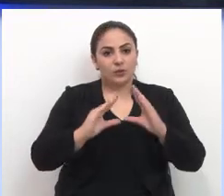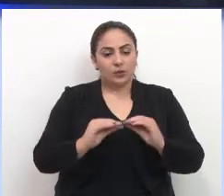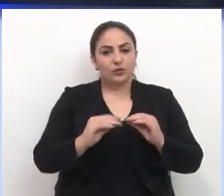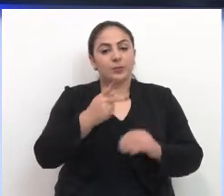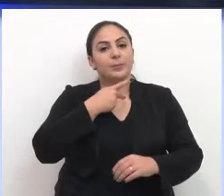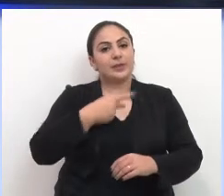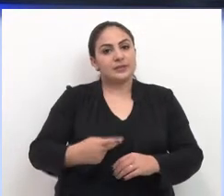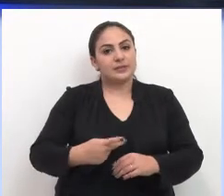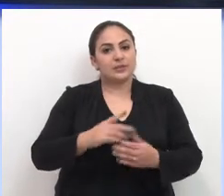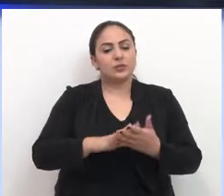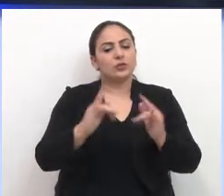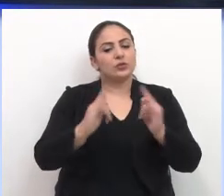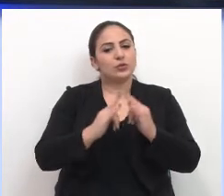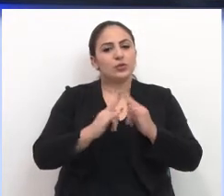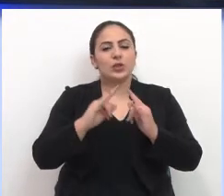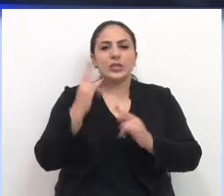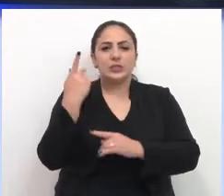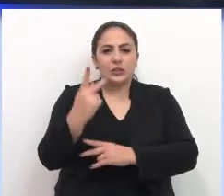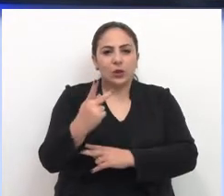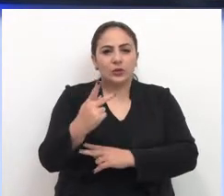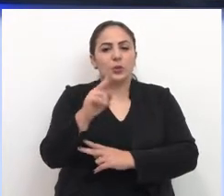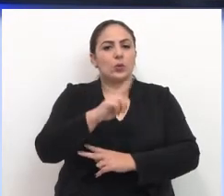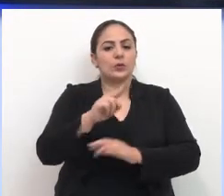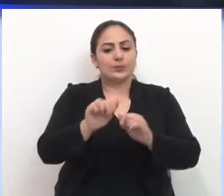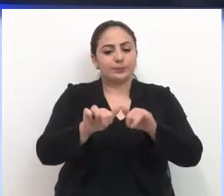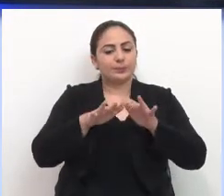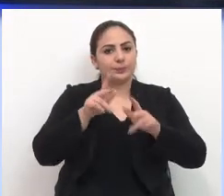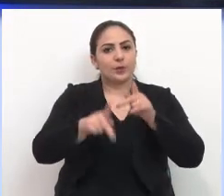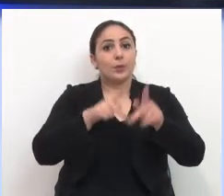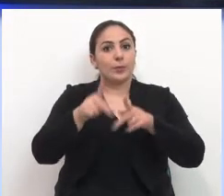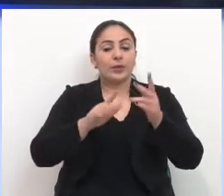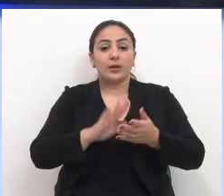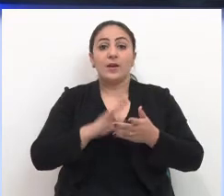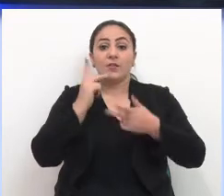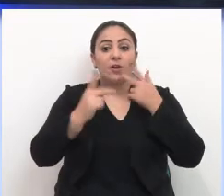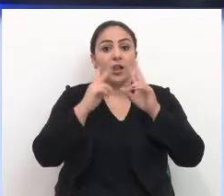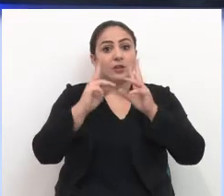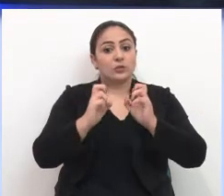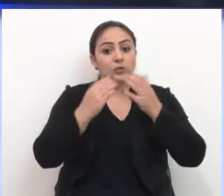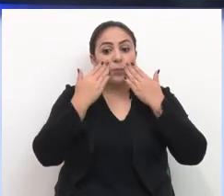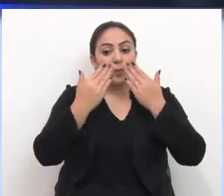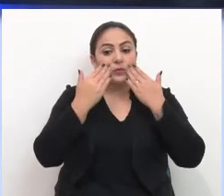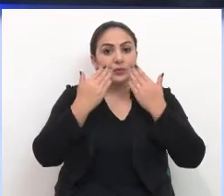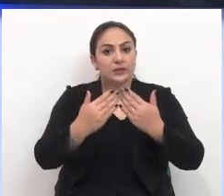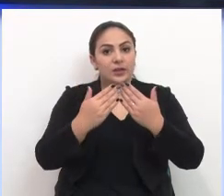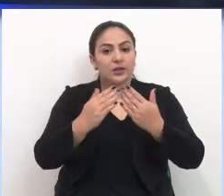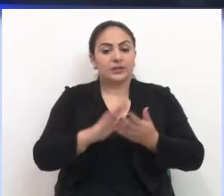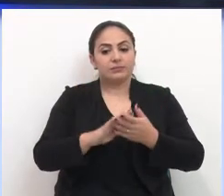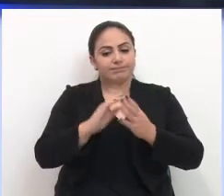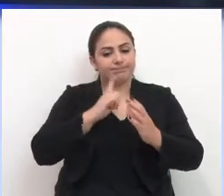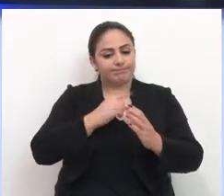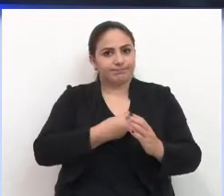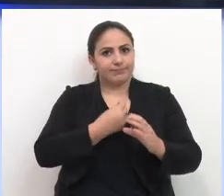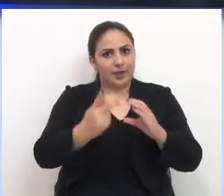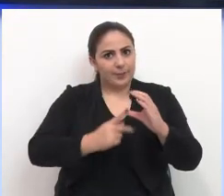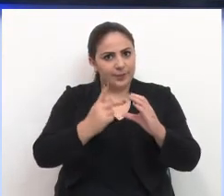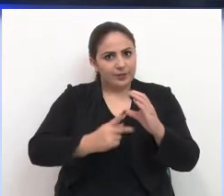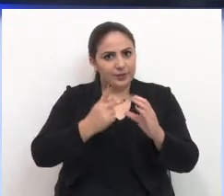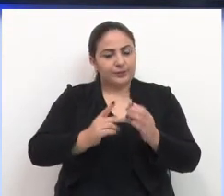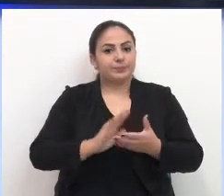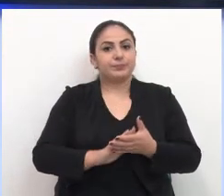Boa noite. O presidente do Instituto Histórico ocupa a tribuna popular e fala de exposição que está na Câmara